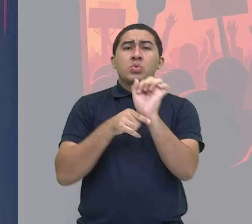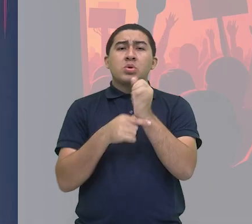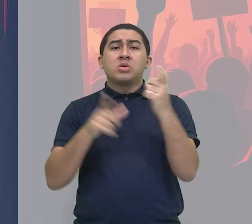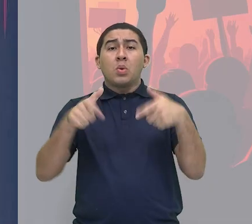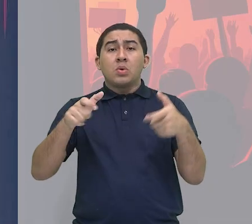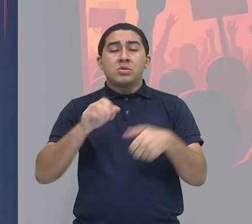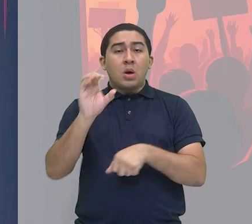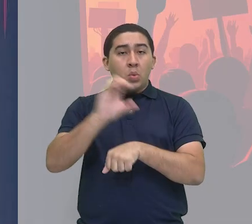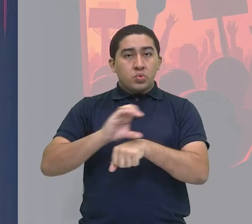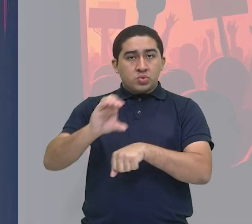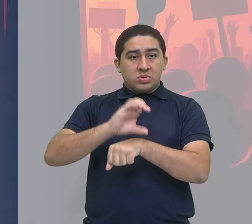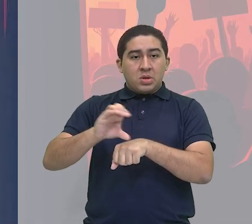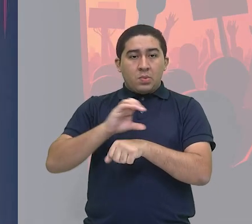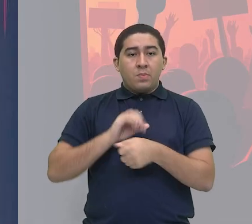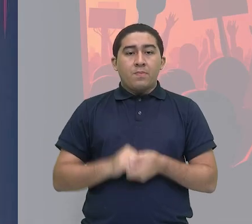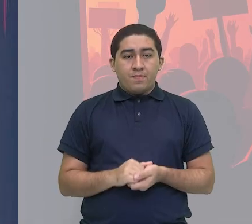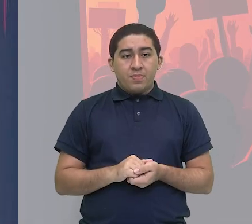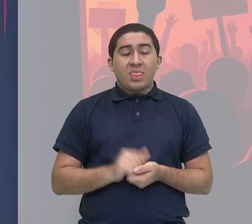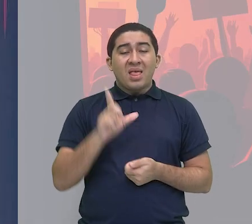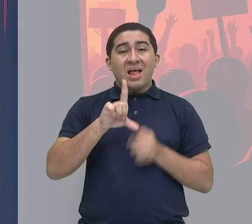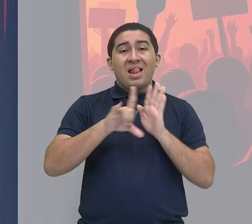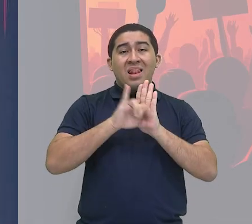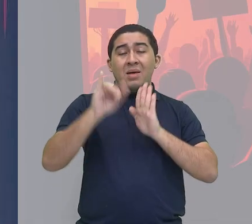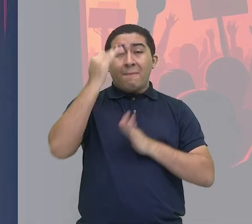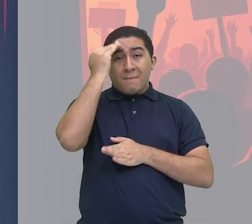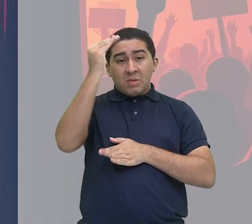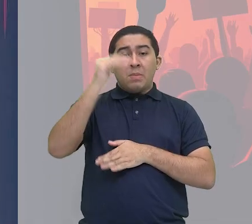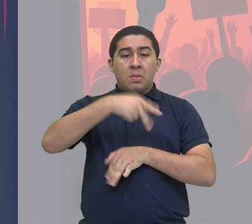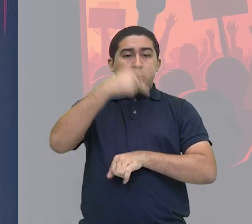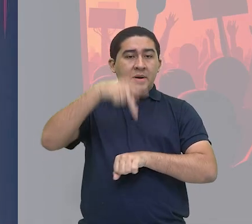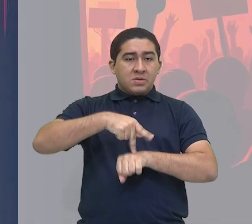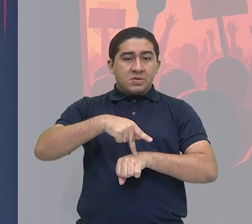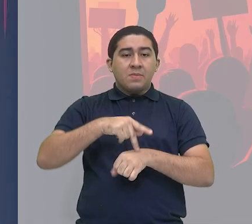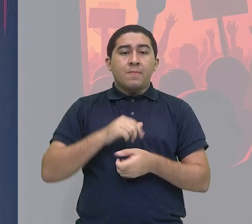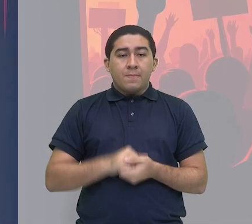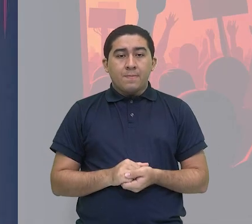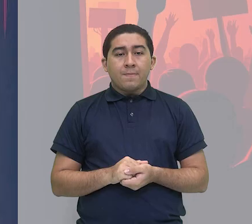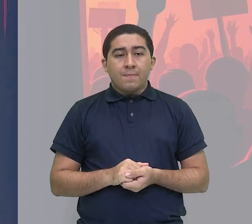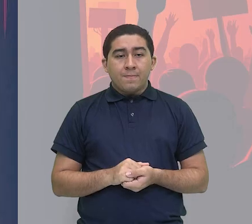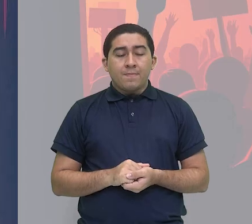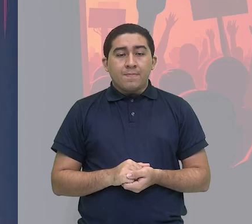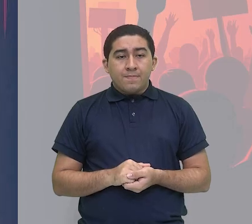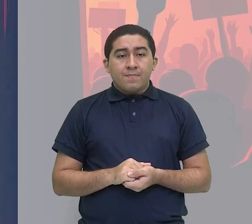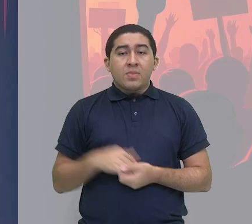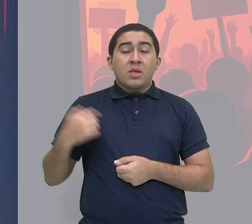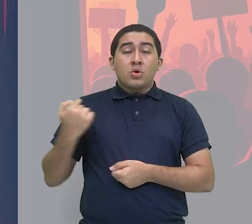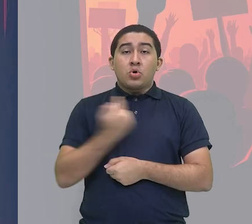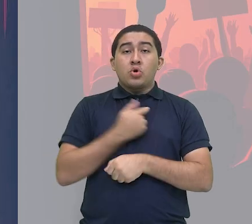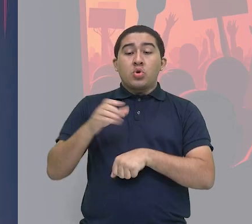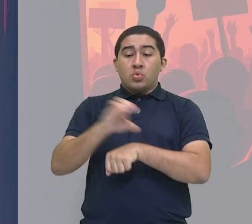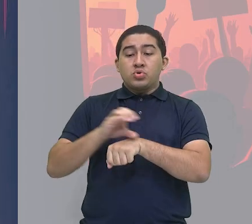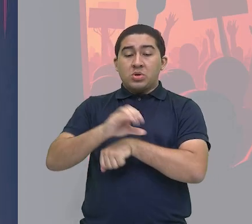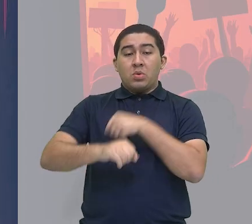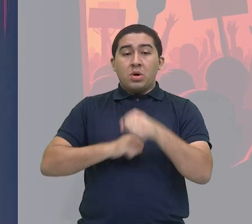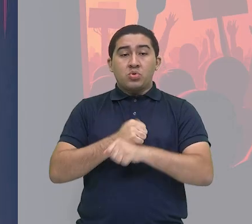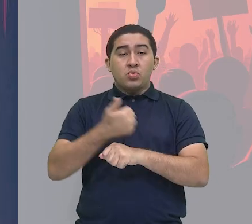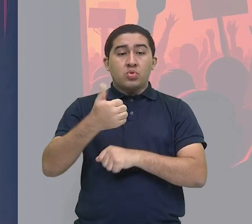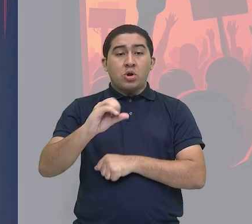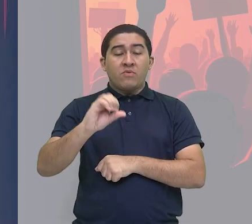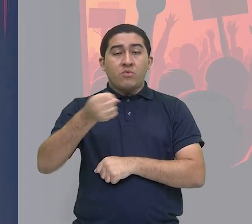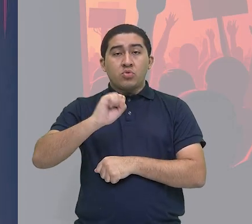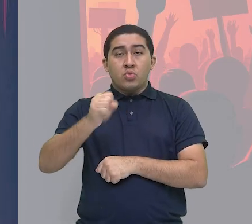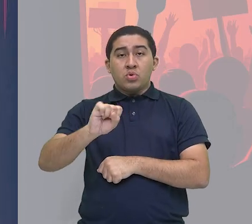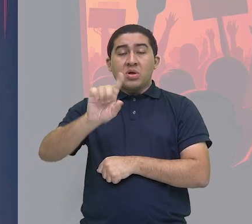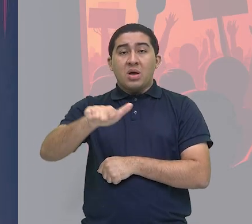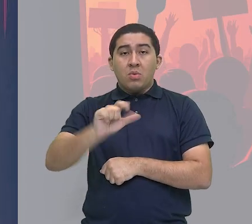a Constituição, que é a lei máxima do país, tá? A nossa Constituição de 88, ela é considerada